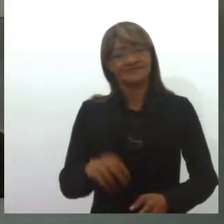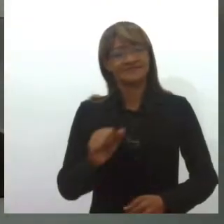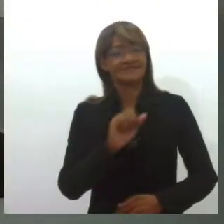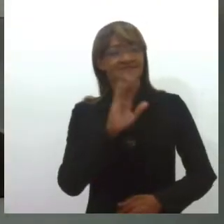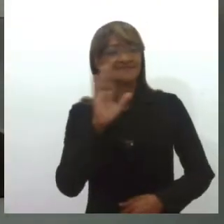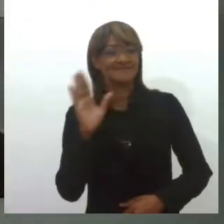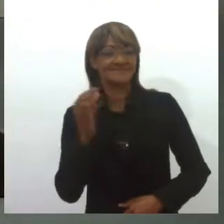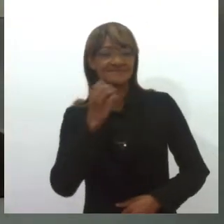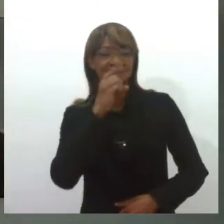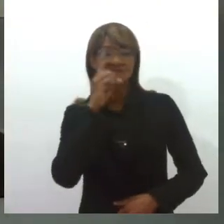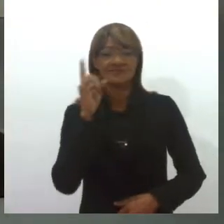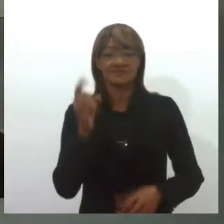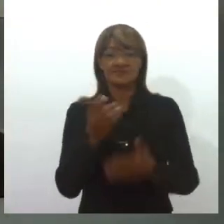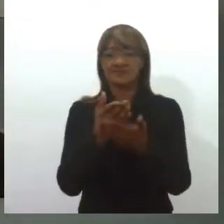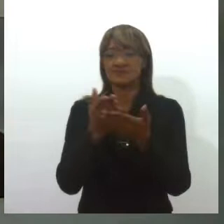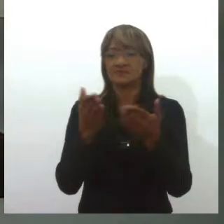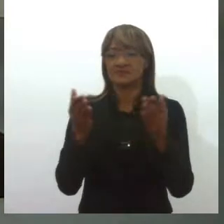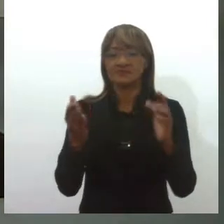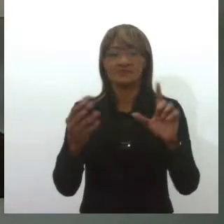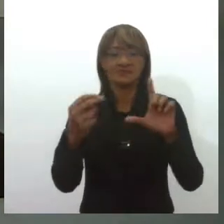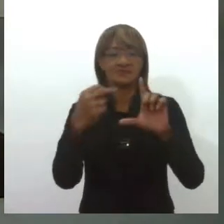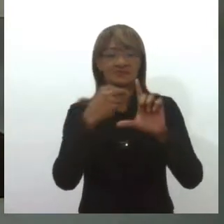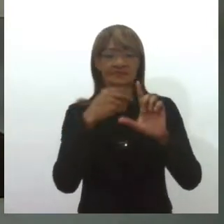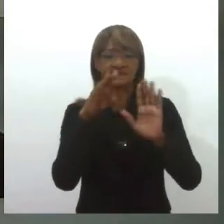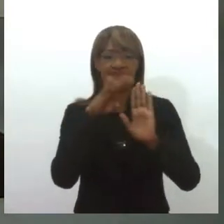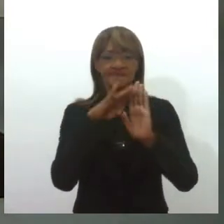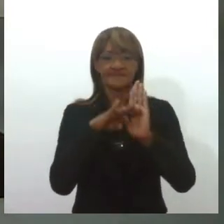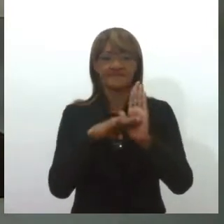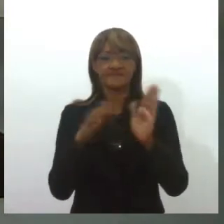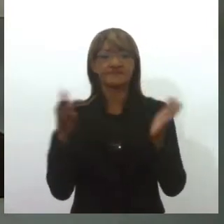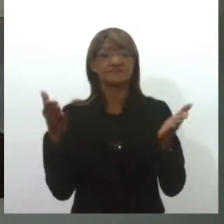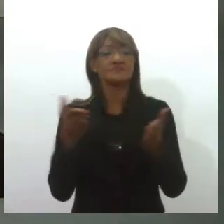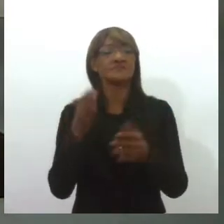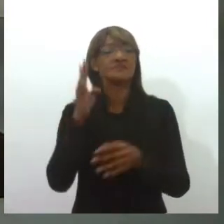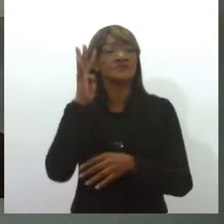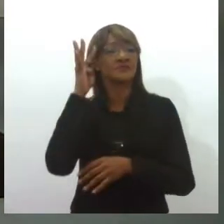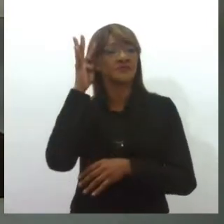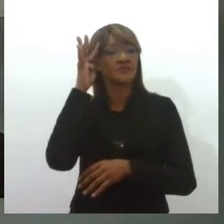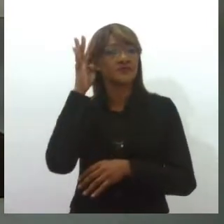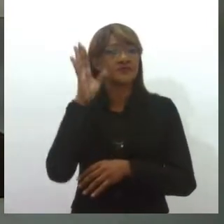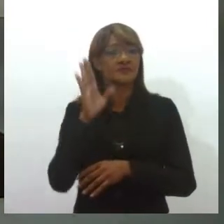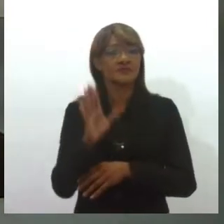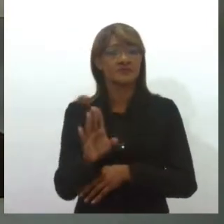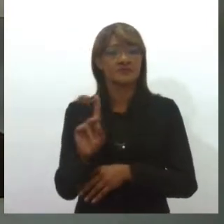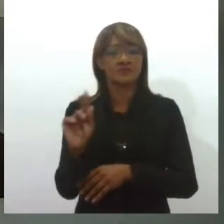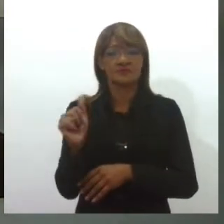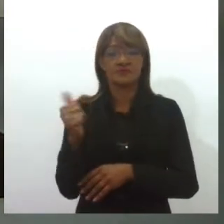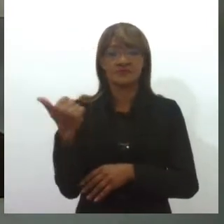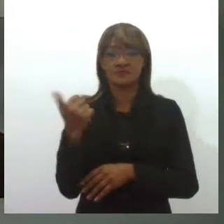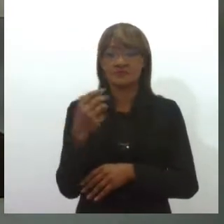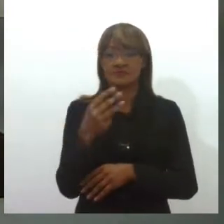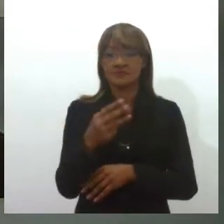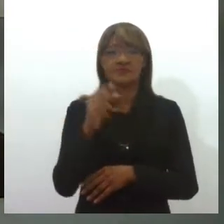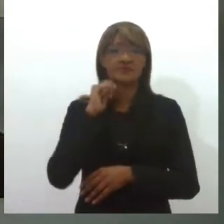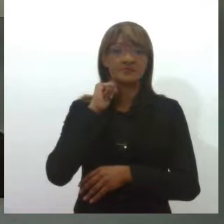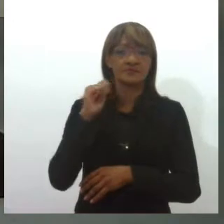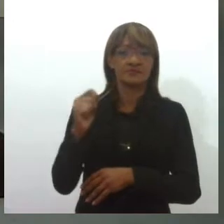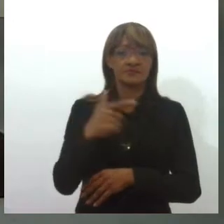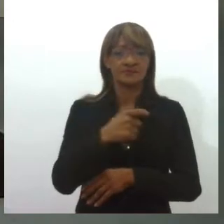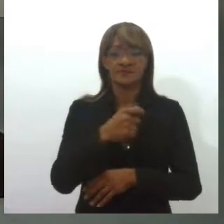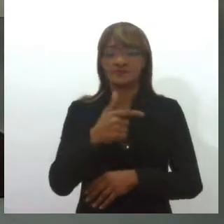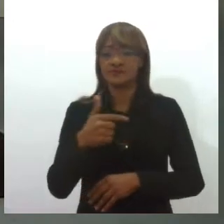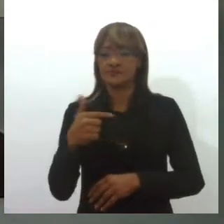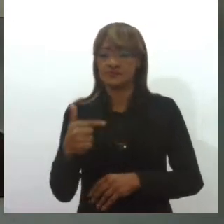Olá, bom dia para você que acompanha a nossa programação. Hoje é quarta-feira, 13 de abril de 2022.